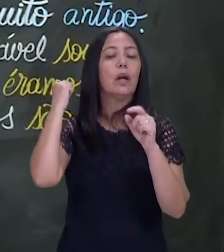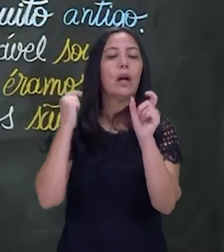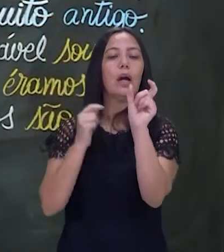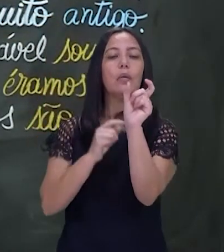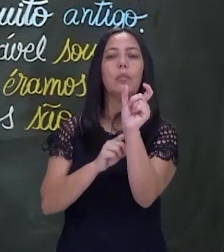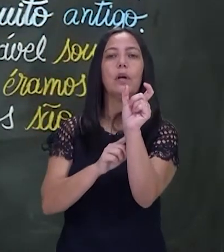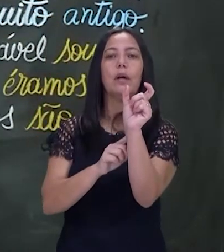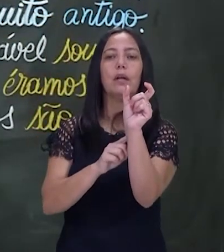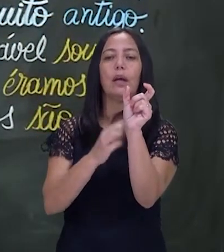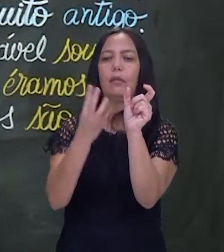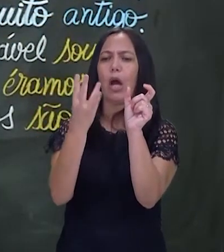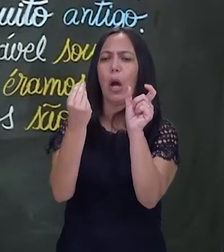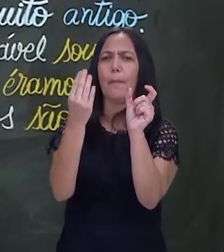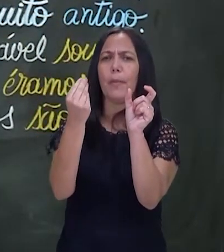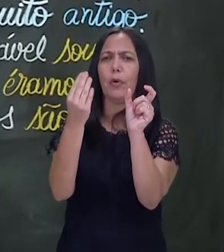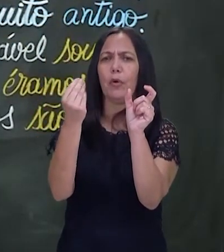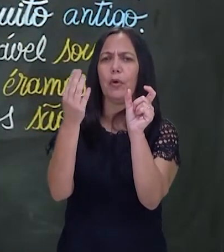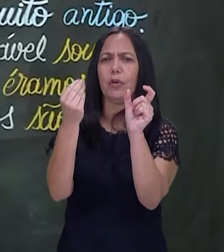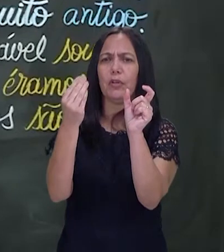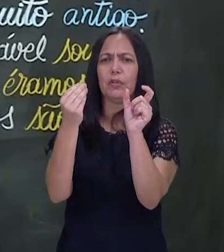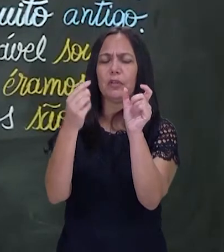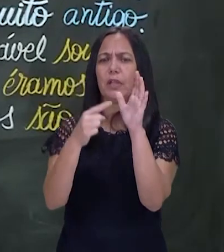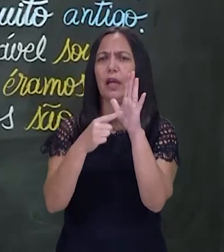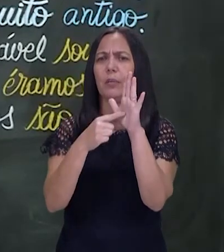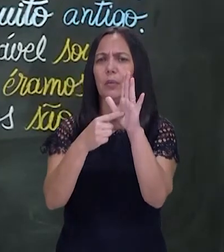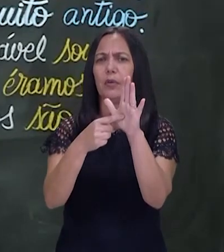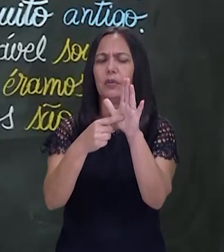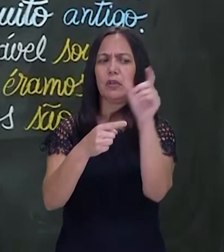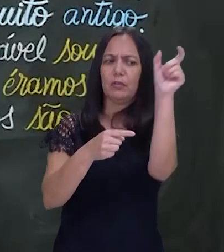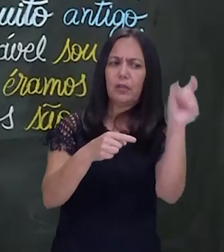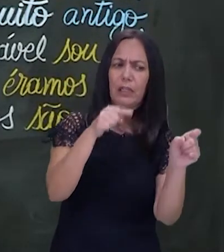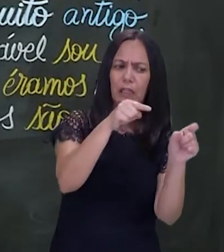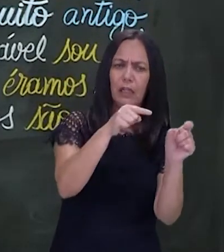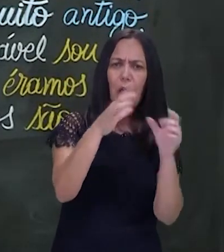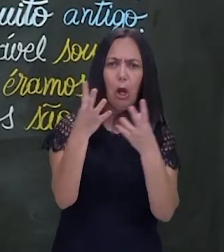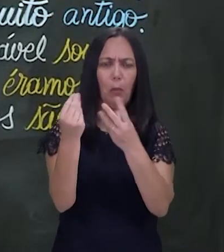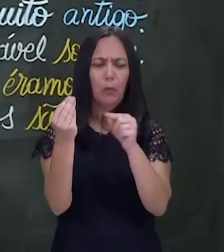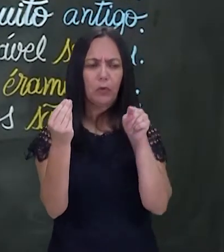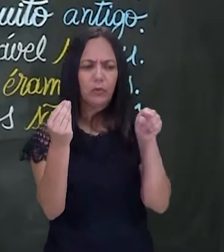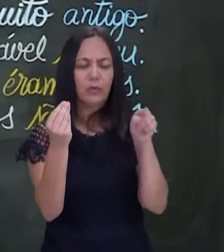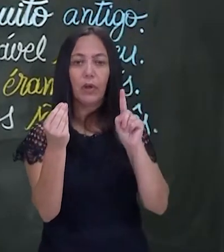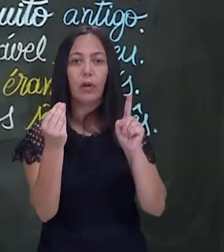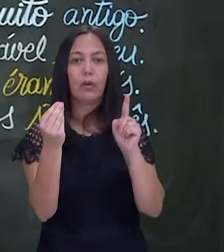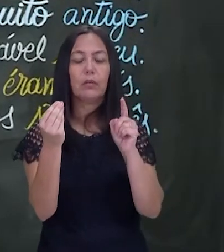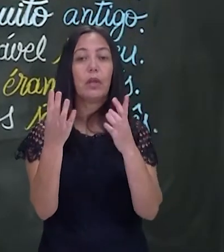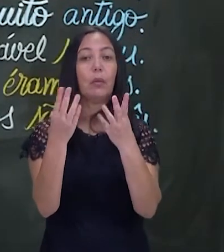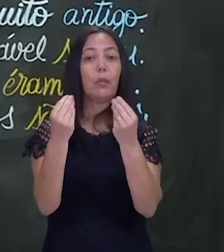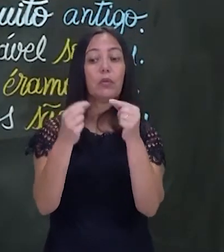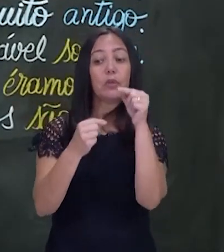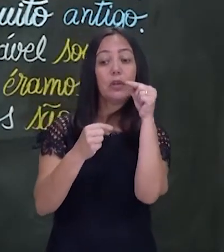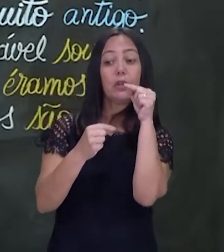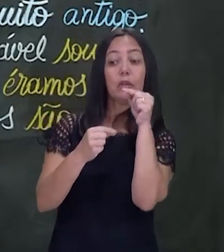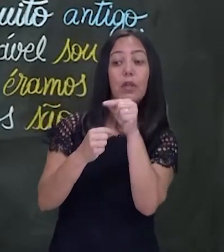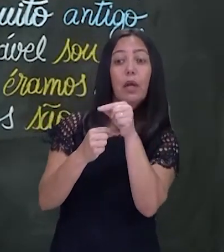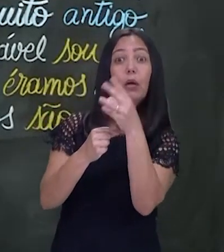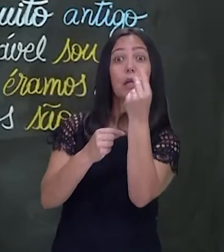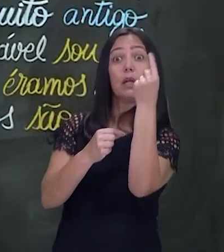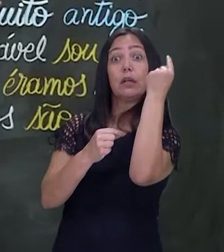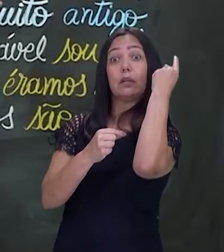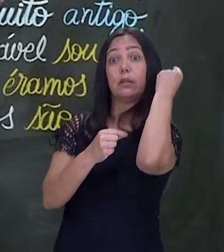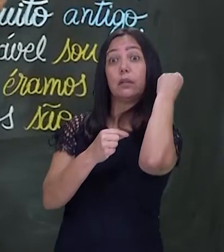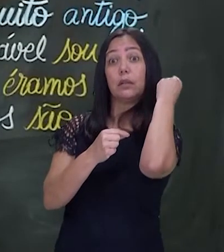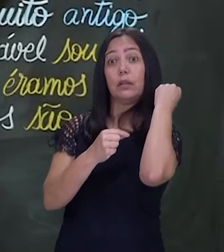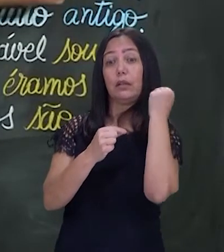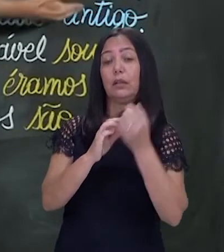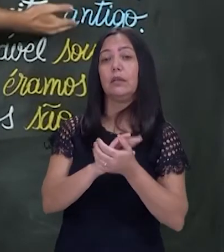palavra muito não se refere, nesse caso, ao sujeito. Se refere ao predicativo. Então, a mudança que